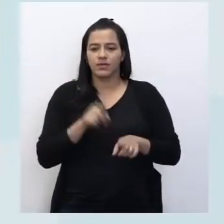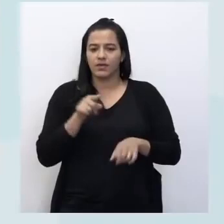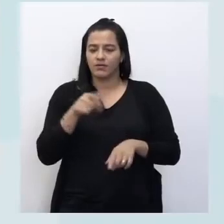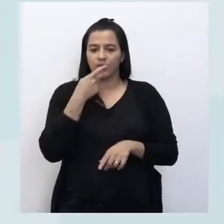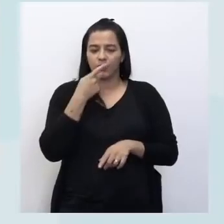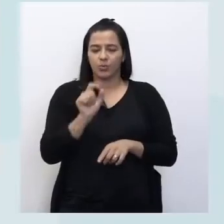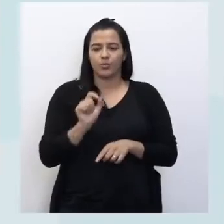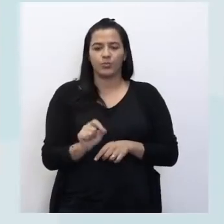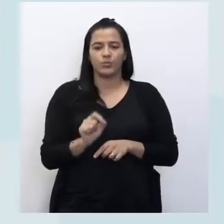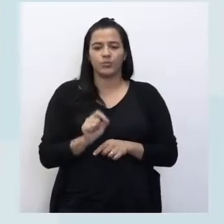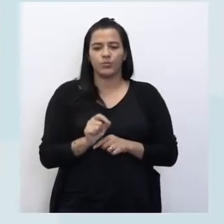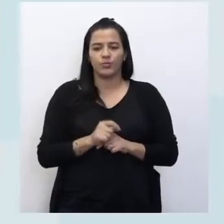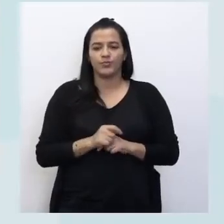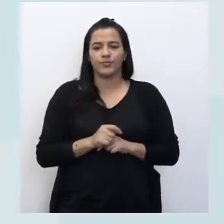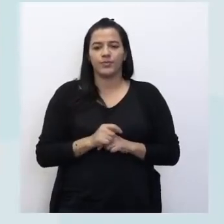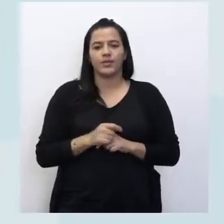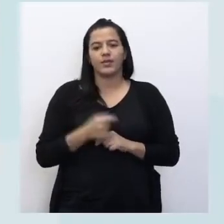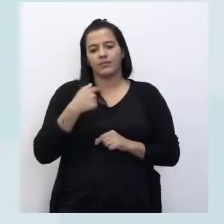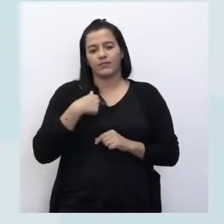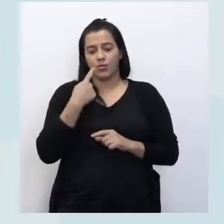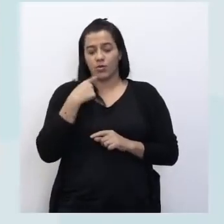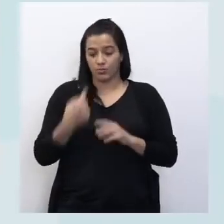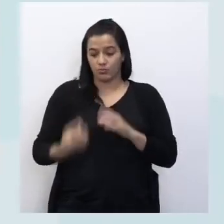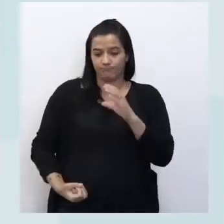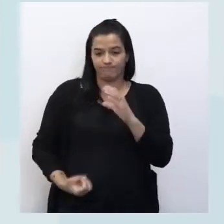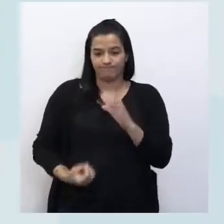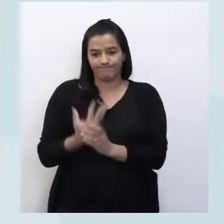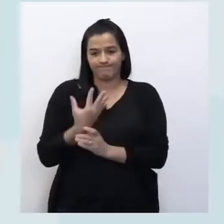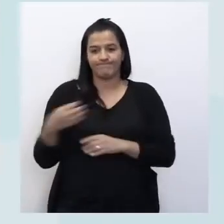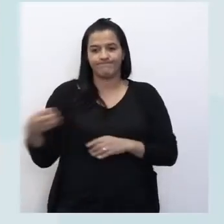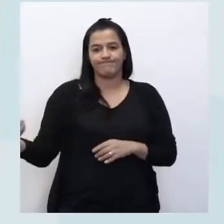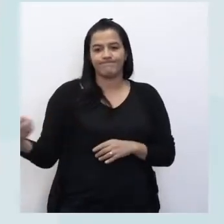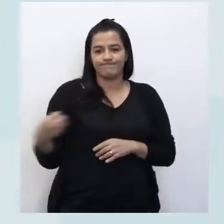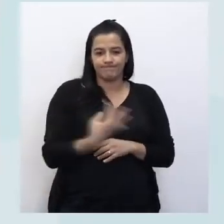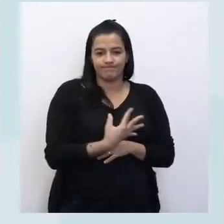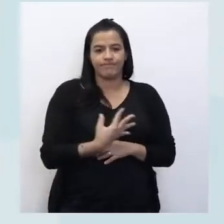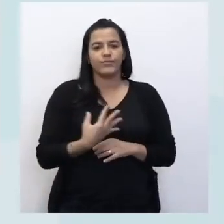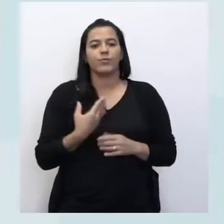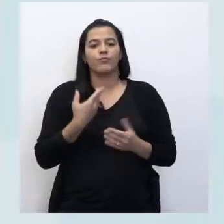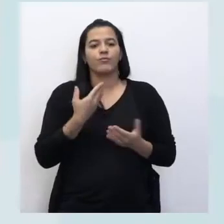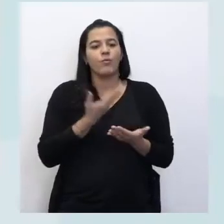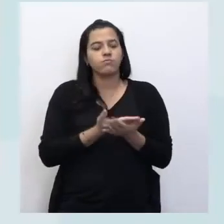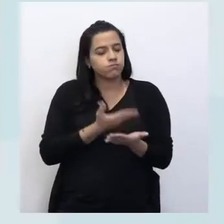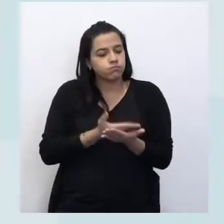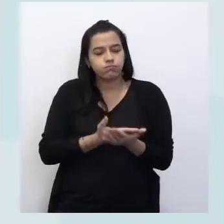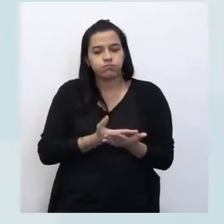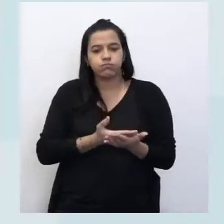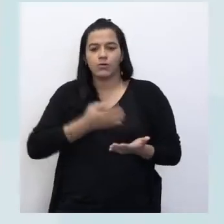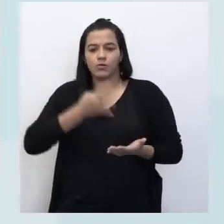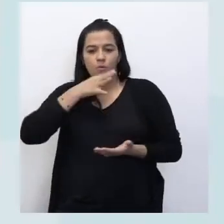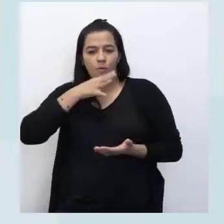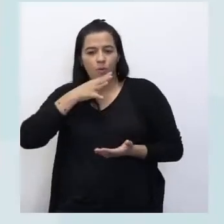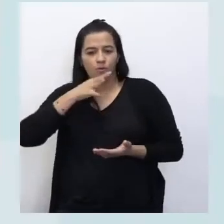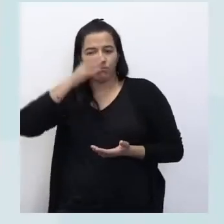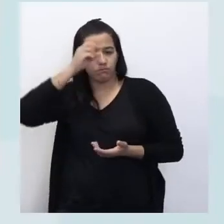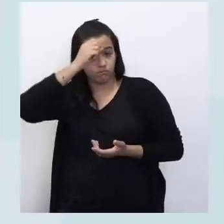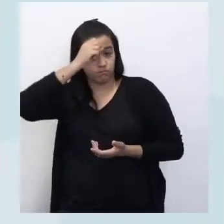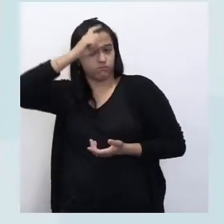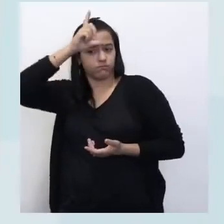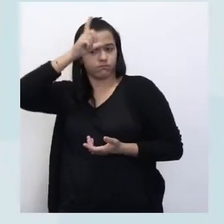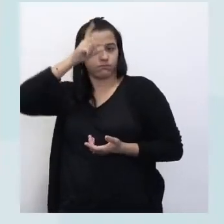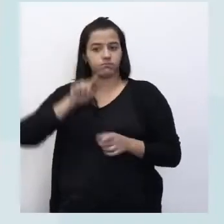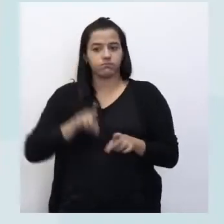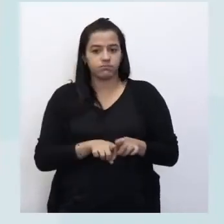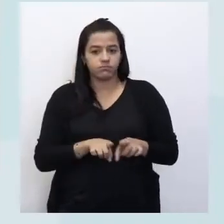bom, estou aqui fundando um novo campo do conhecimento, um novo campo científico, que eu